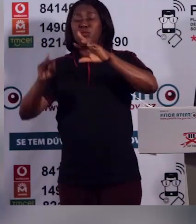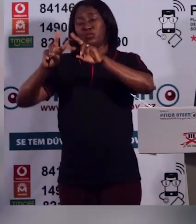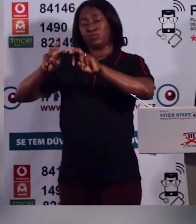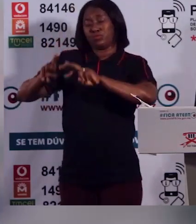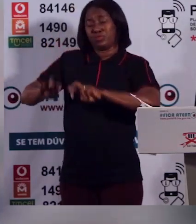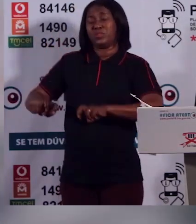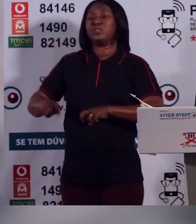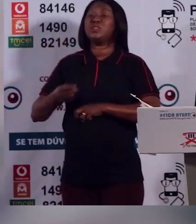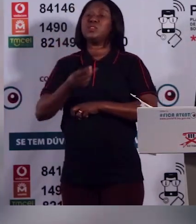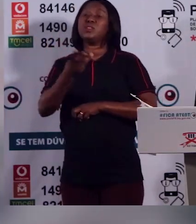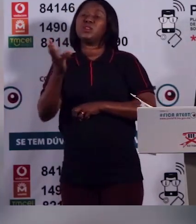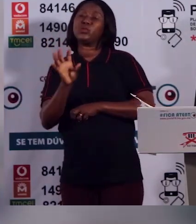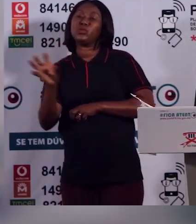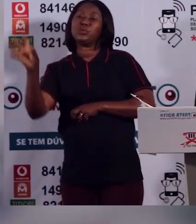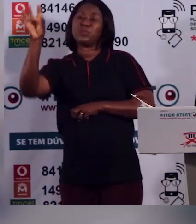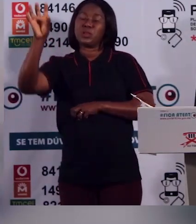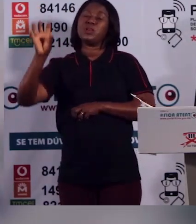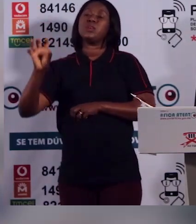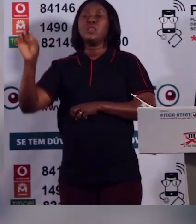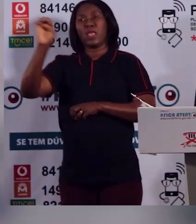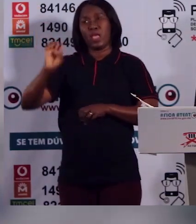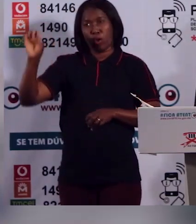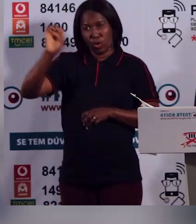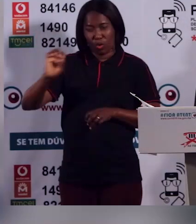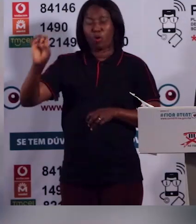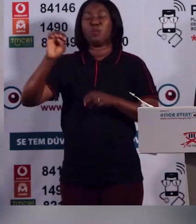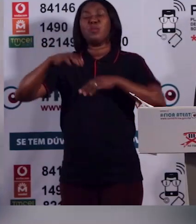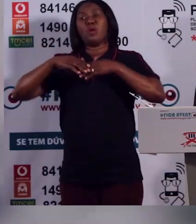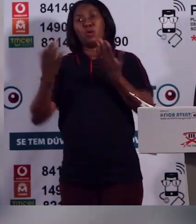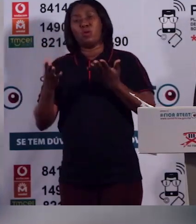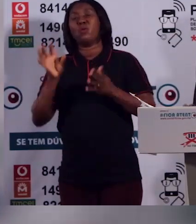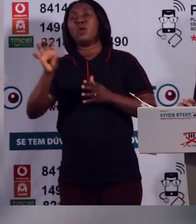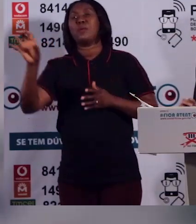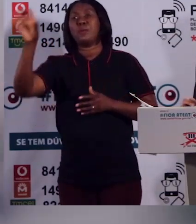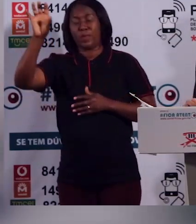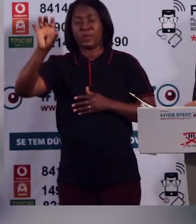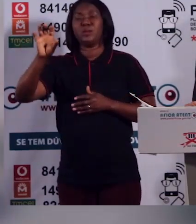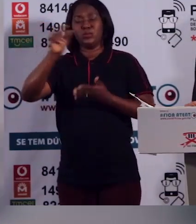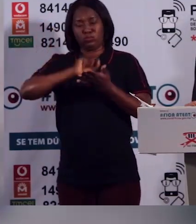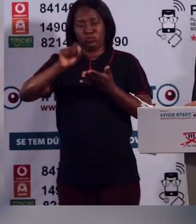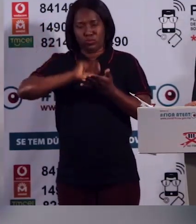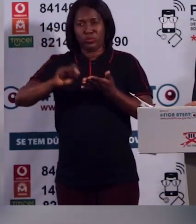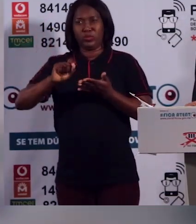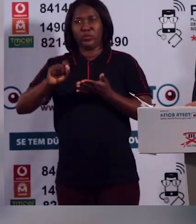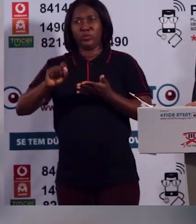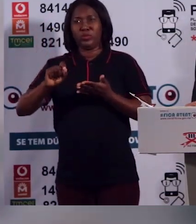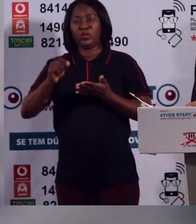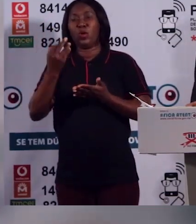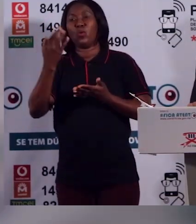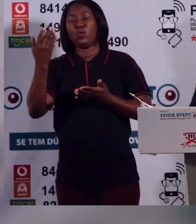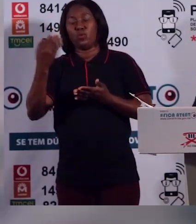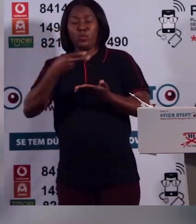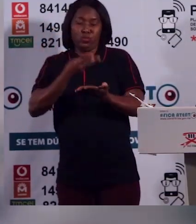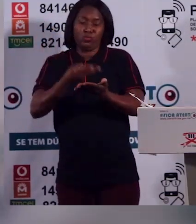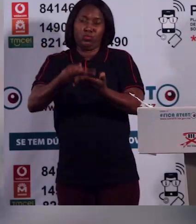em alguns países da Europa ou em países que têm registrado taxas de